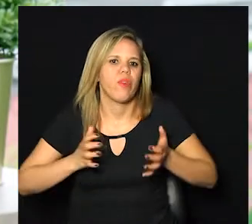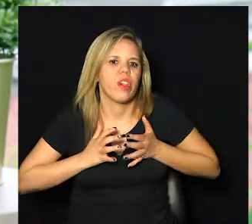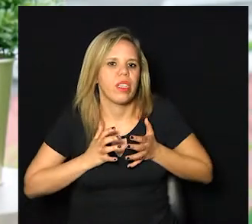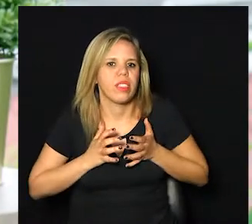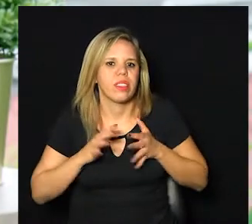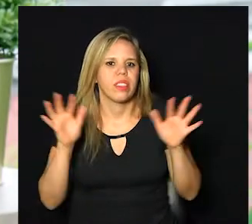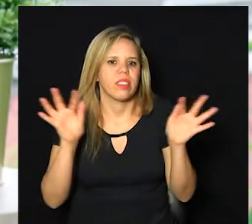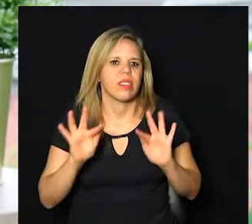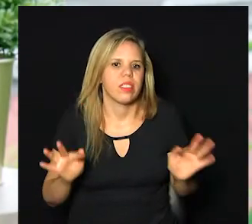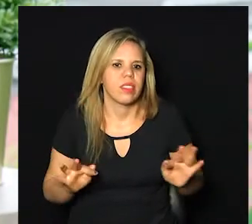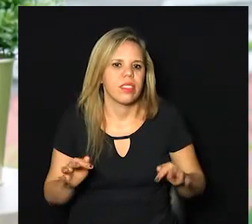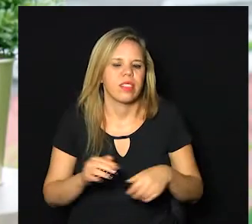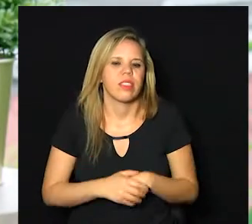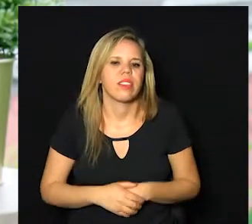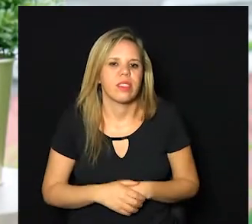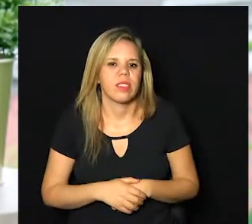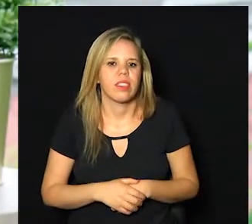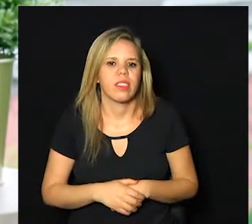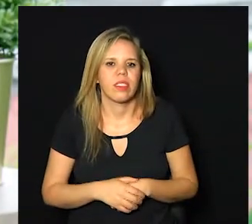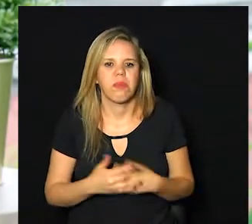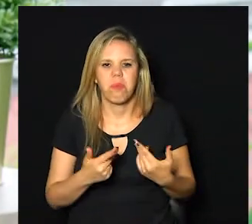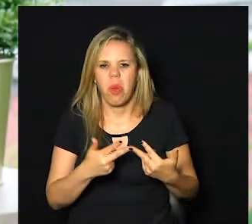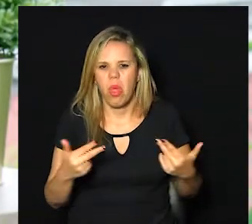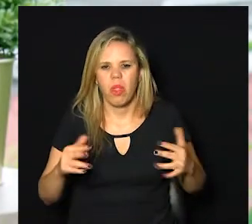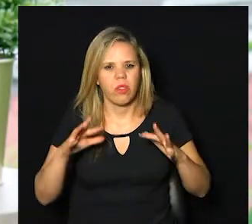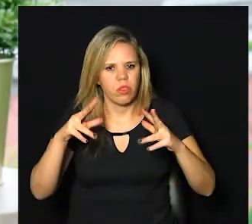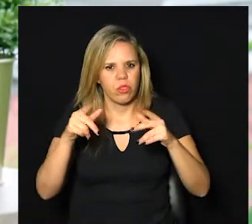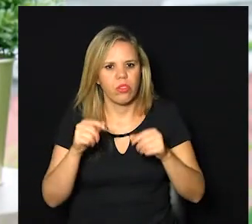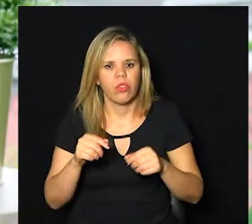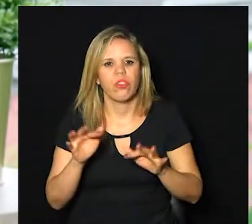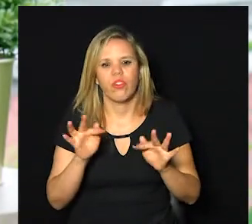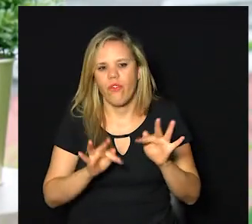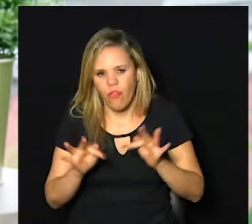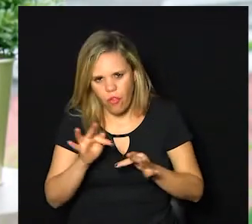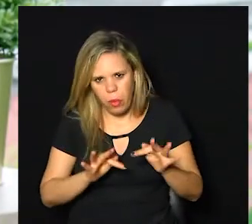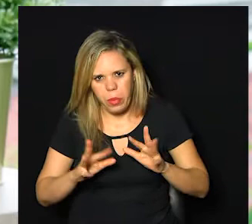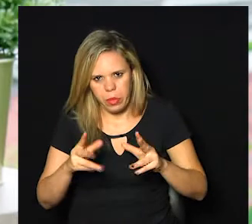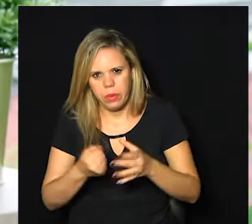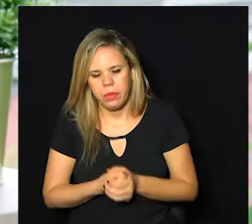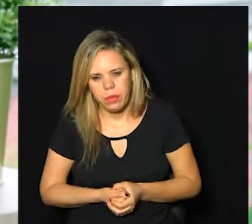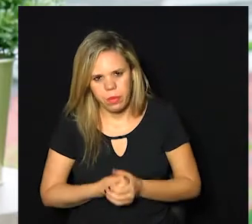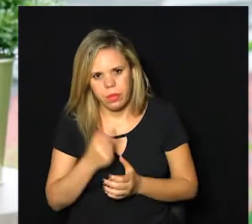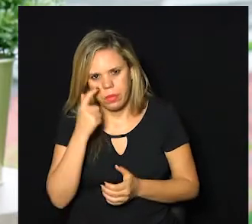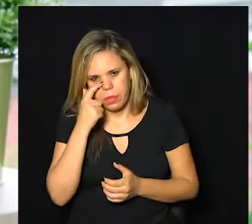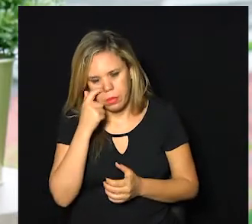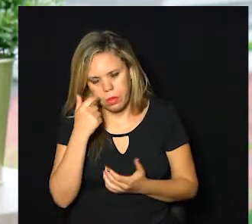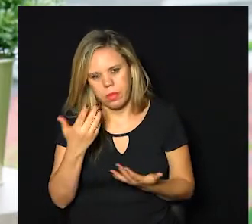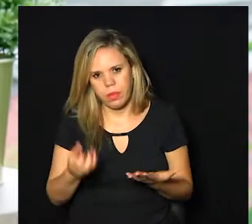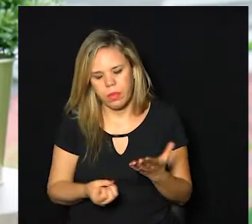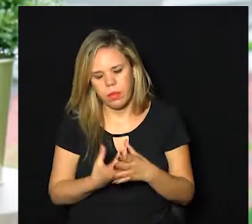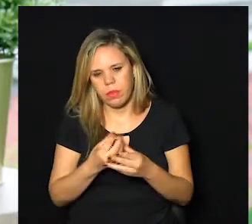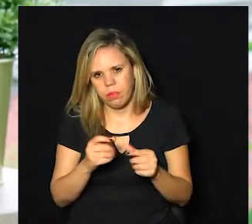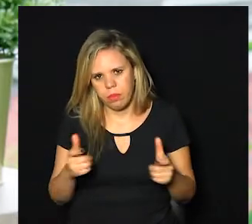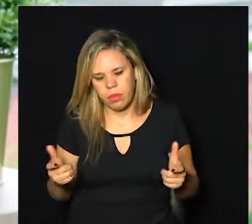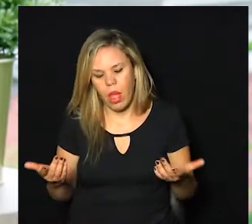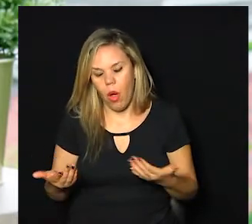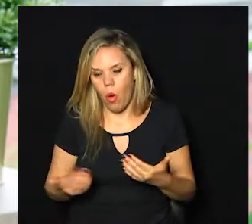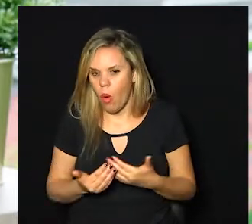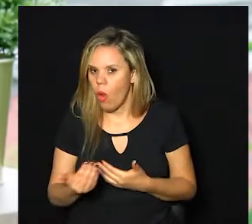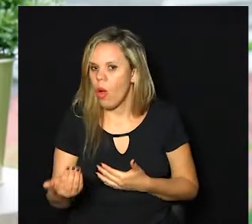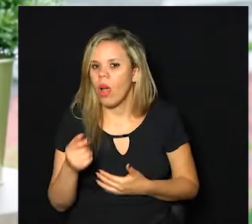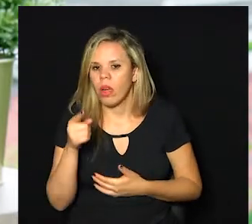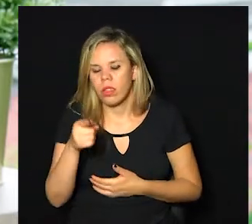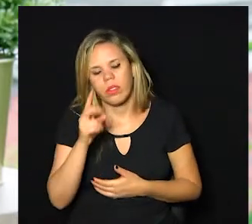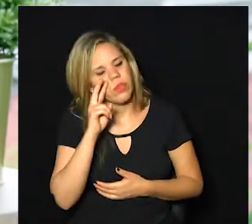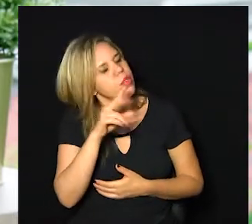como ser feliz. Tem fórmula mágica para tudo, né, gente? Tá bombando isso, né, recentemente. Então,